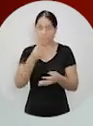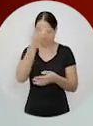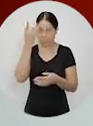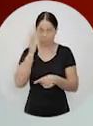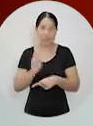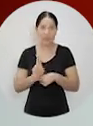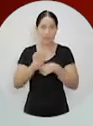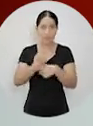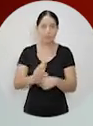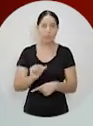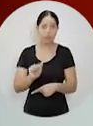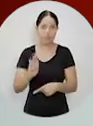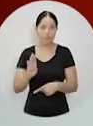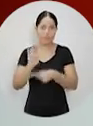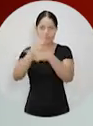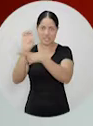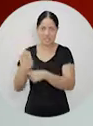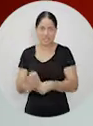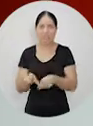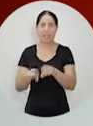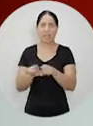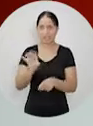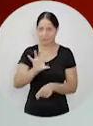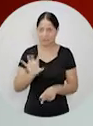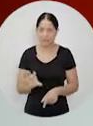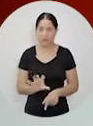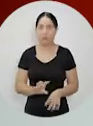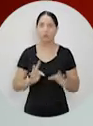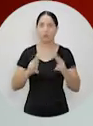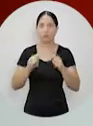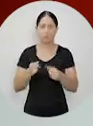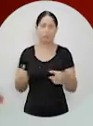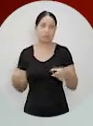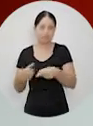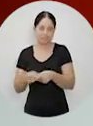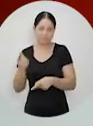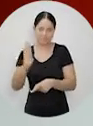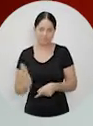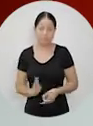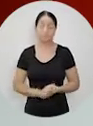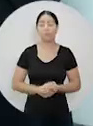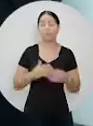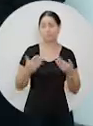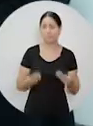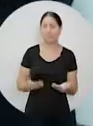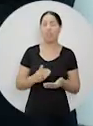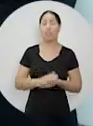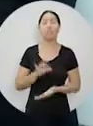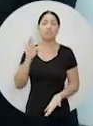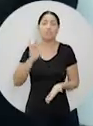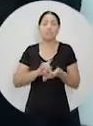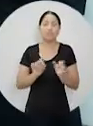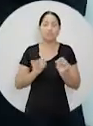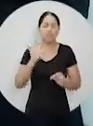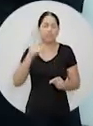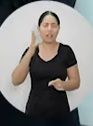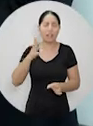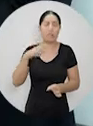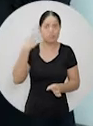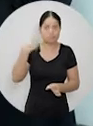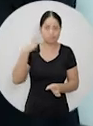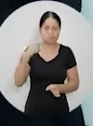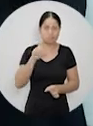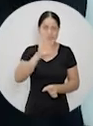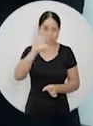também e representatividade da OAB em todos os estados, subseções também lá do interior do Brasil. Isso, na verdade,